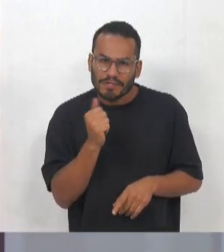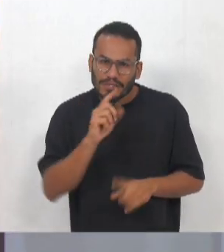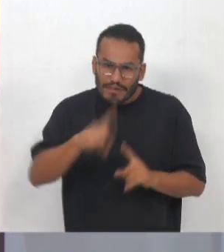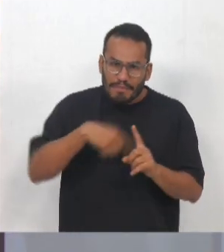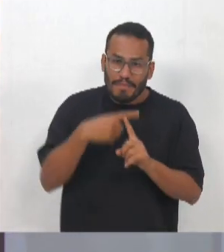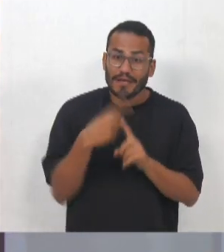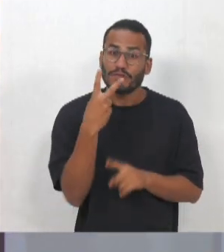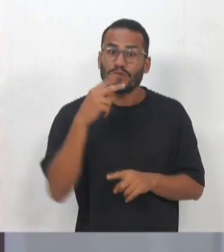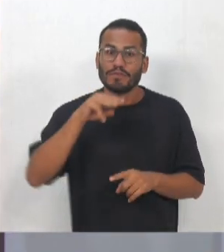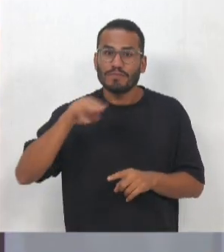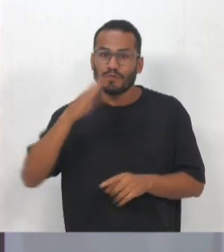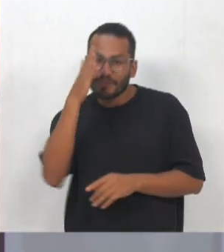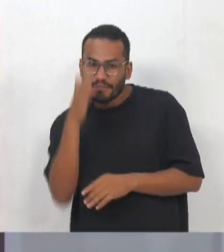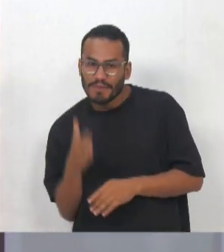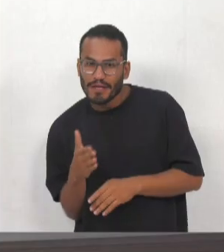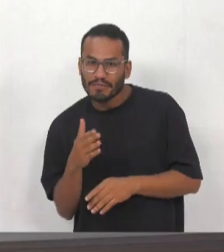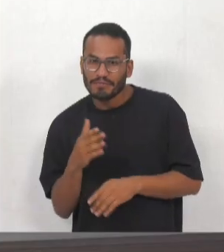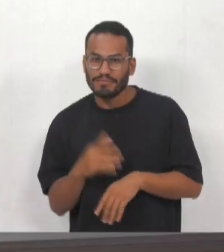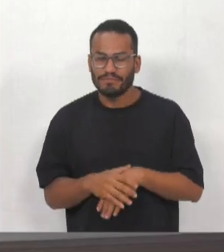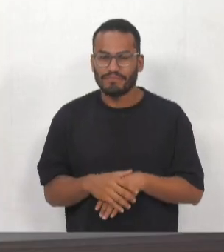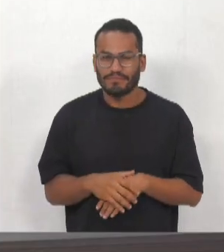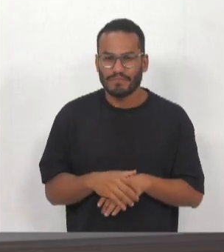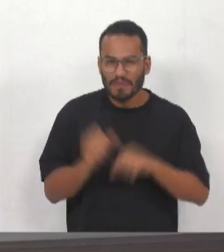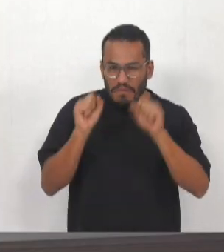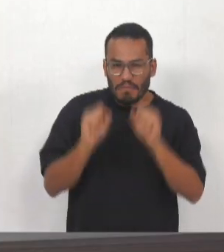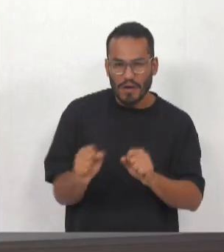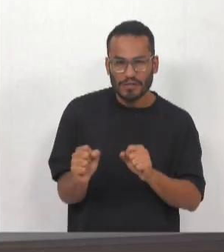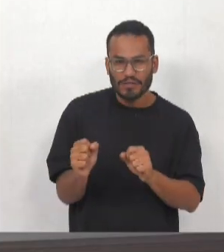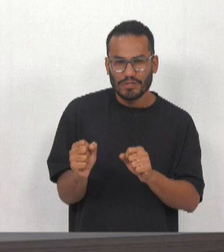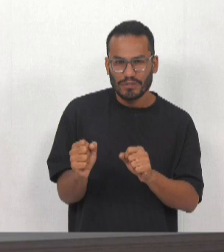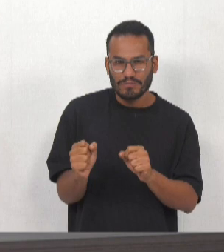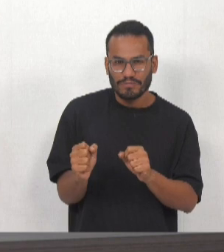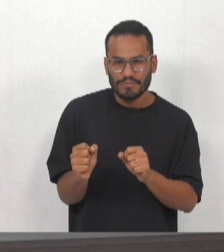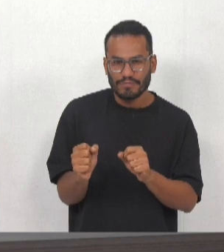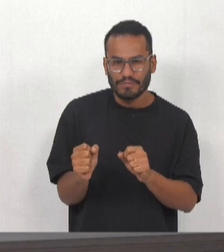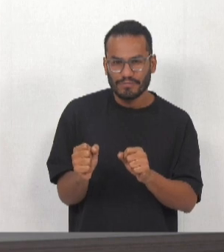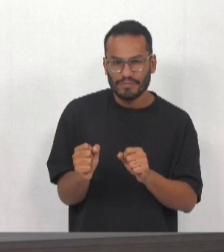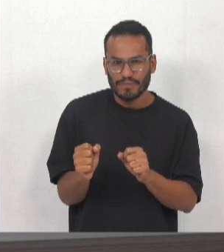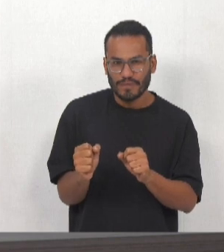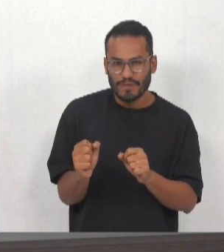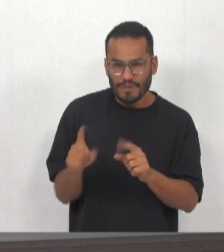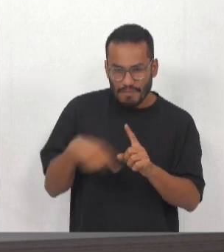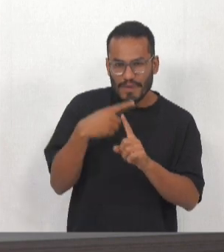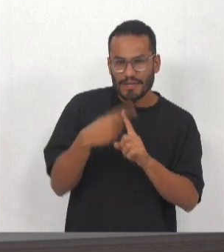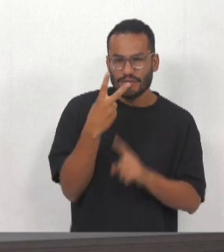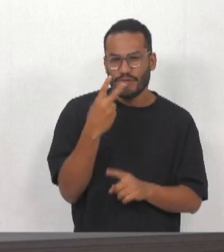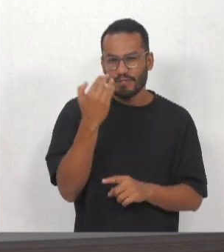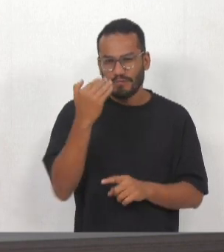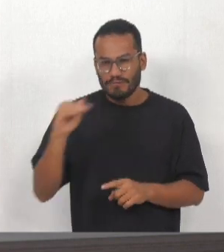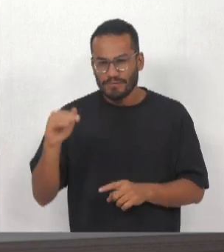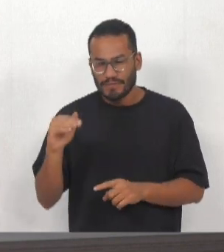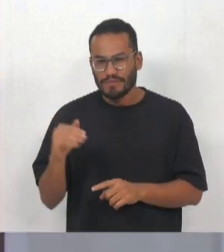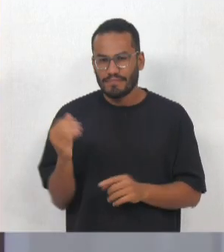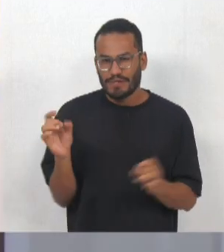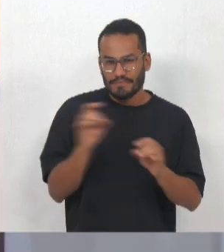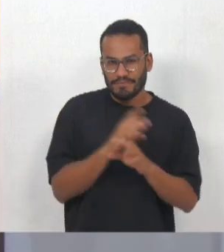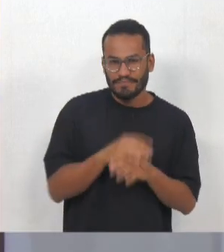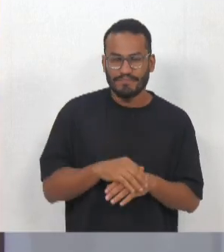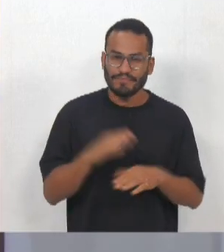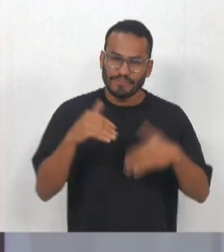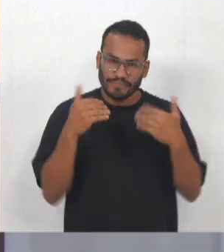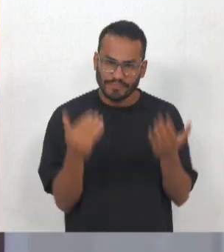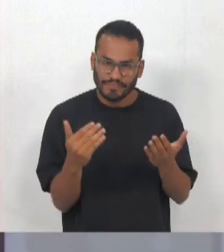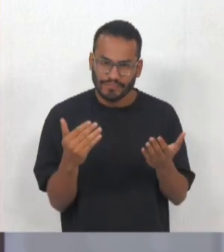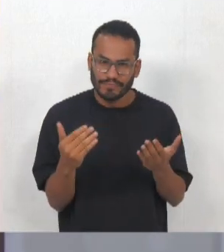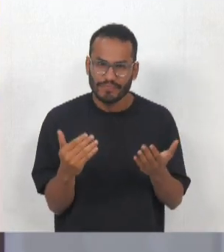mais 2 minutos e meio pelo meu tempo. Vossa Excelência, em virtude do à parte, mais 2 minutos e 30 para Vossa Excelência. Então, eu vou